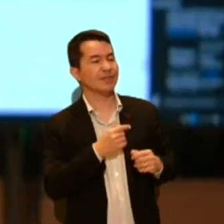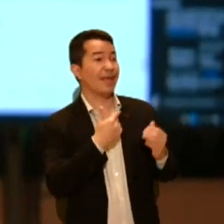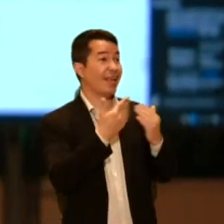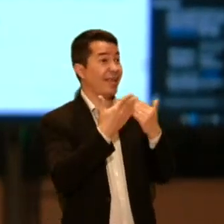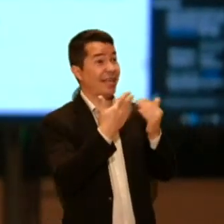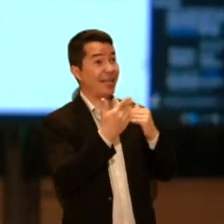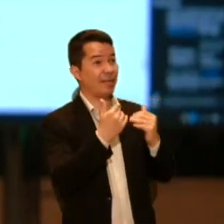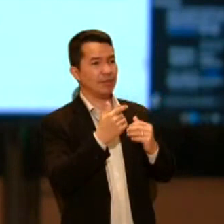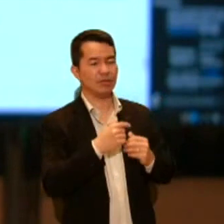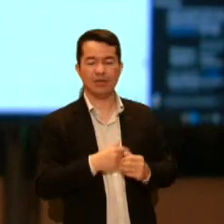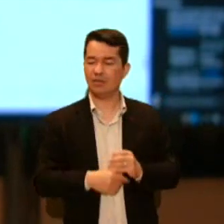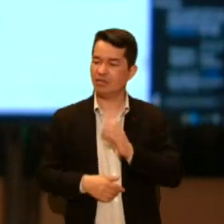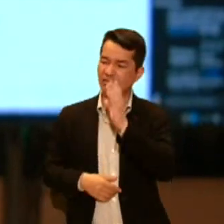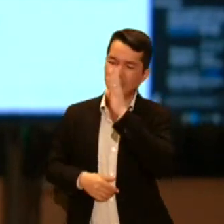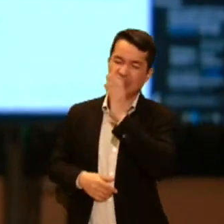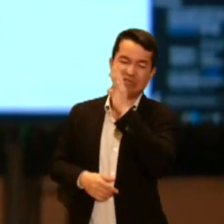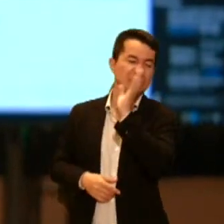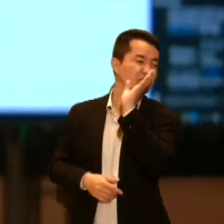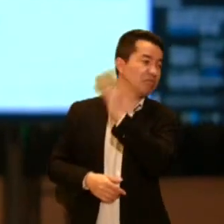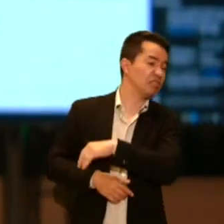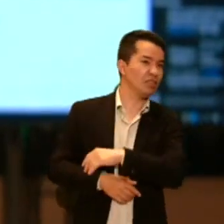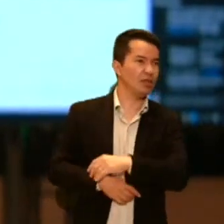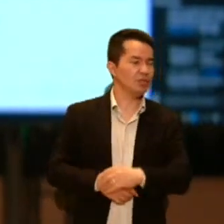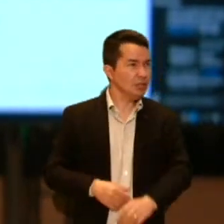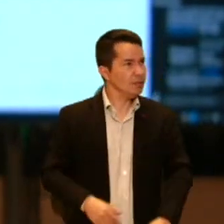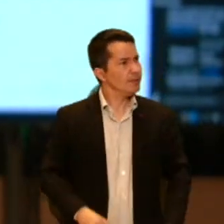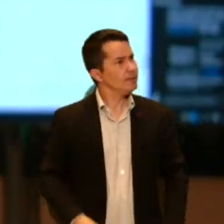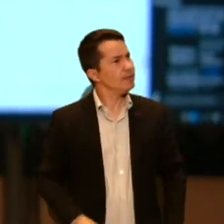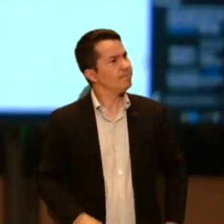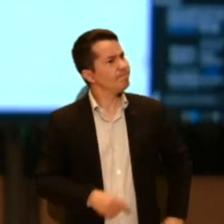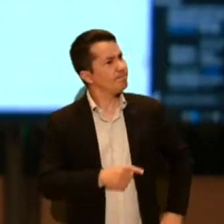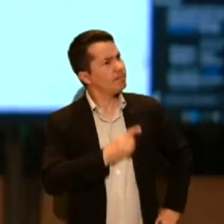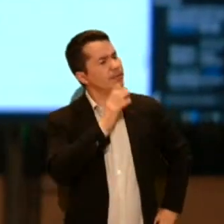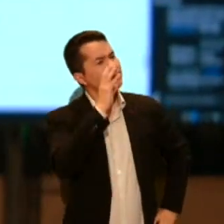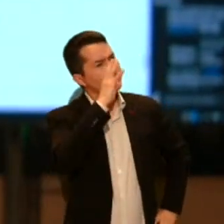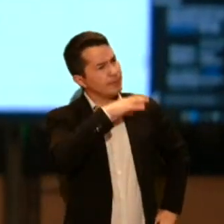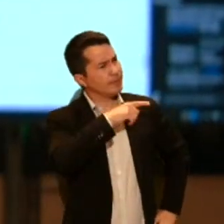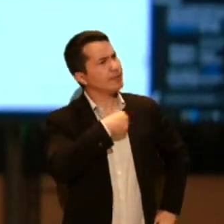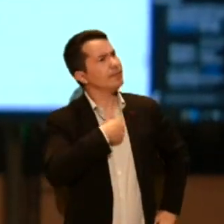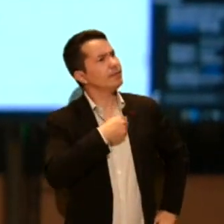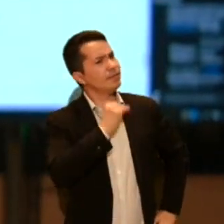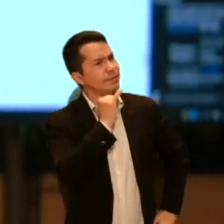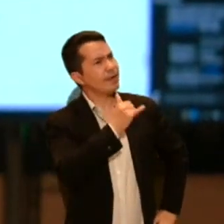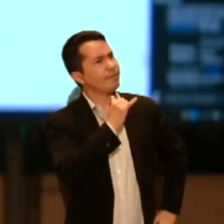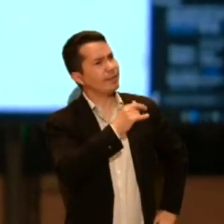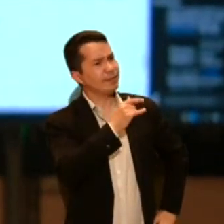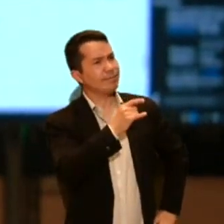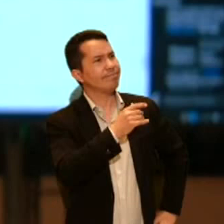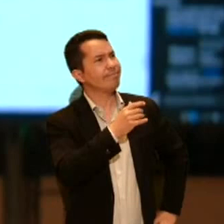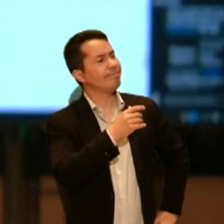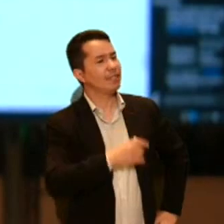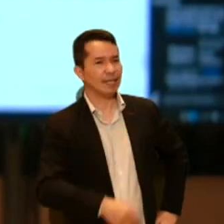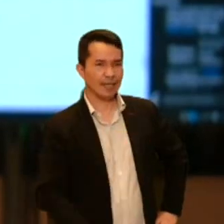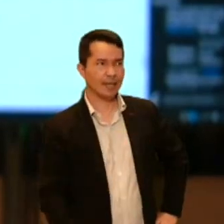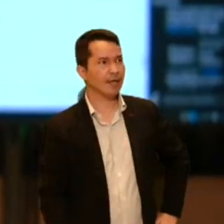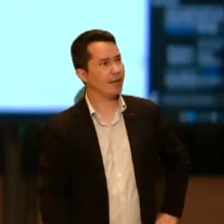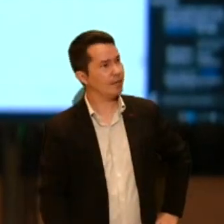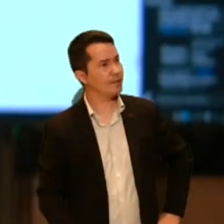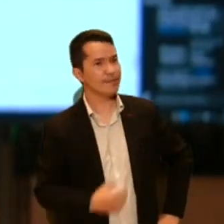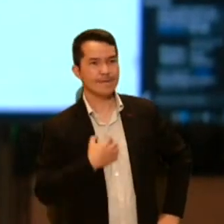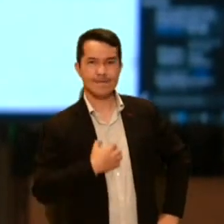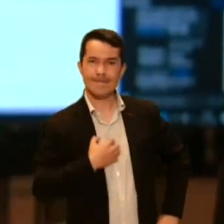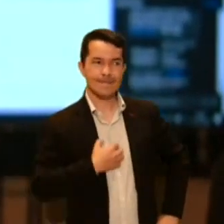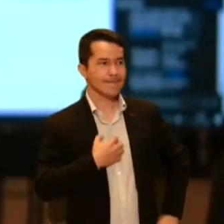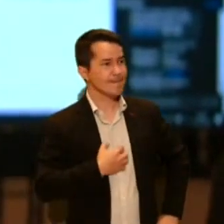ignora? Não dá raiva? Fala a verdade, dá raiva, né? Porque a gente diz quando uma